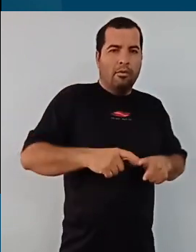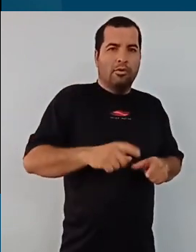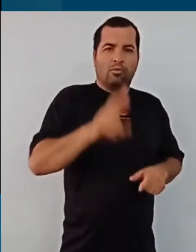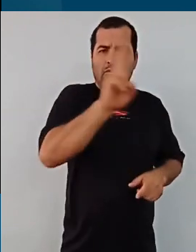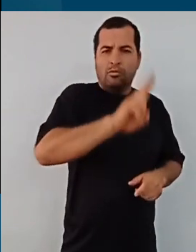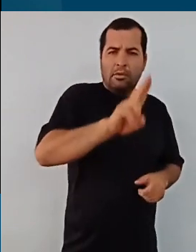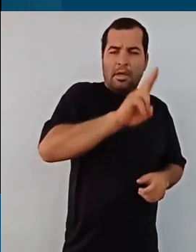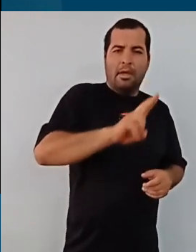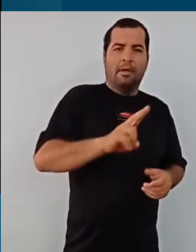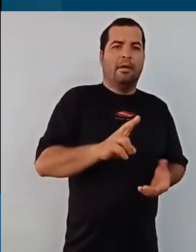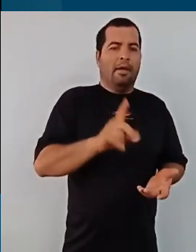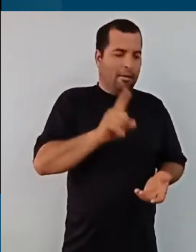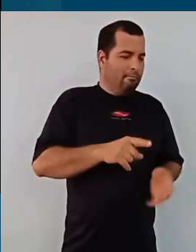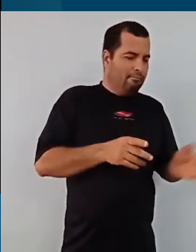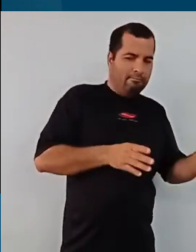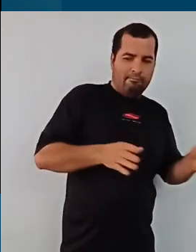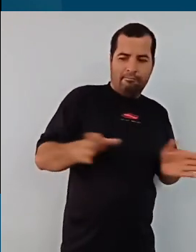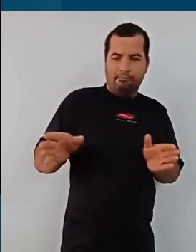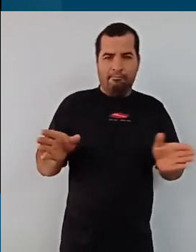usar aquela ferramenta e não uma outra.